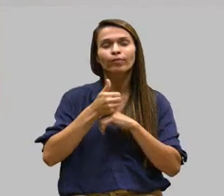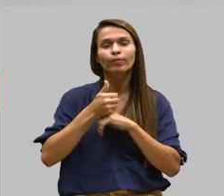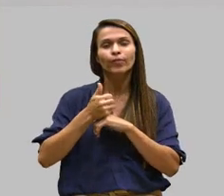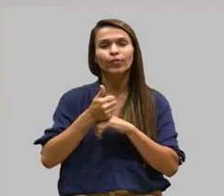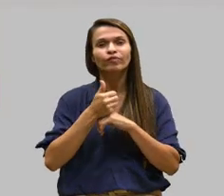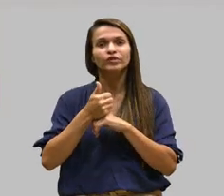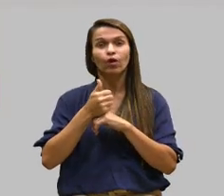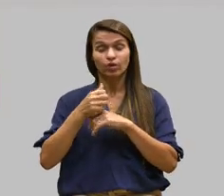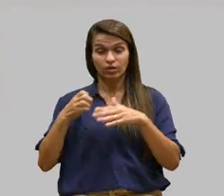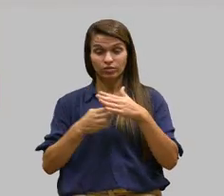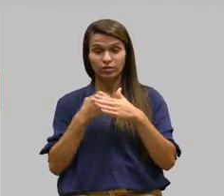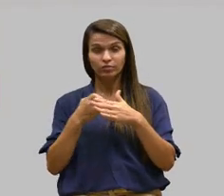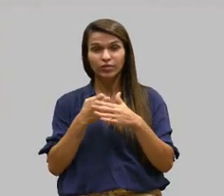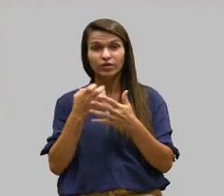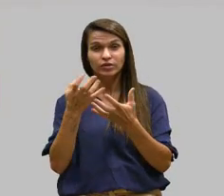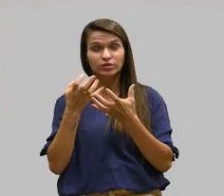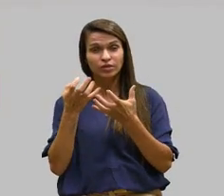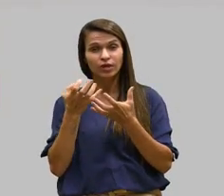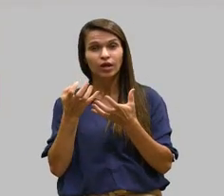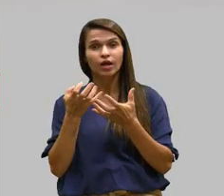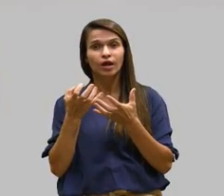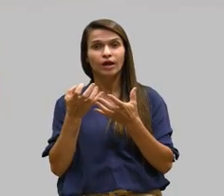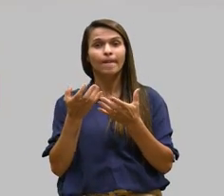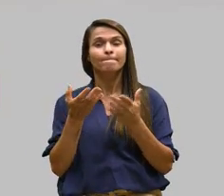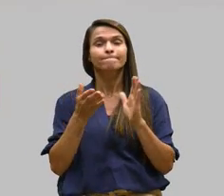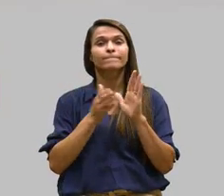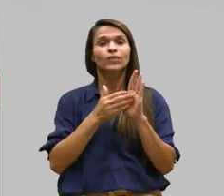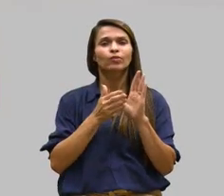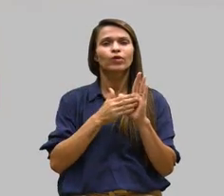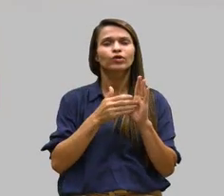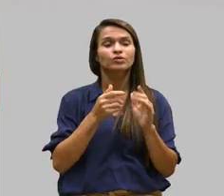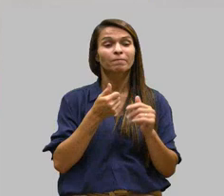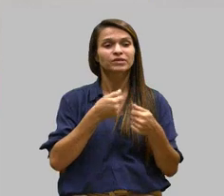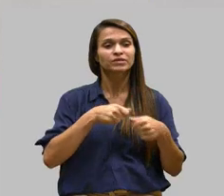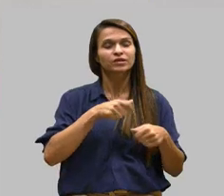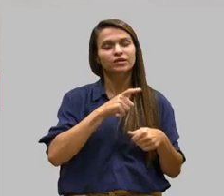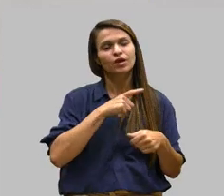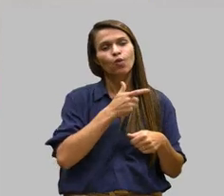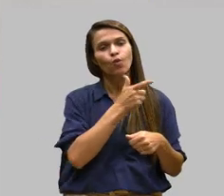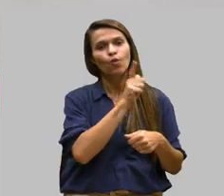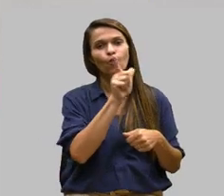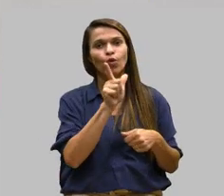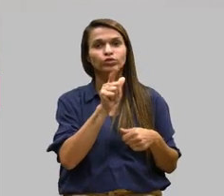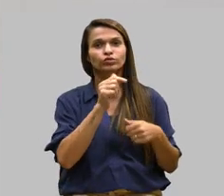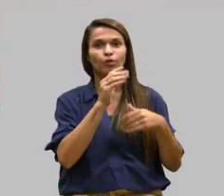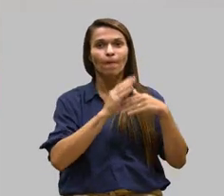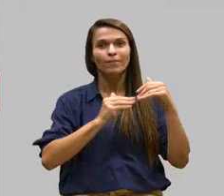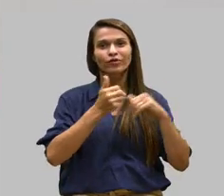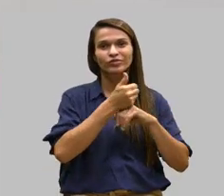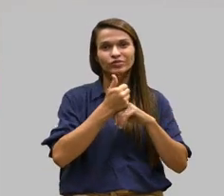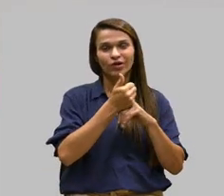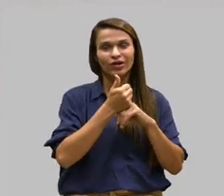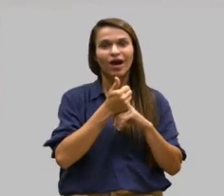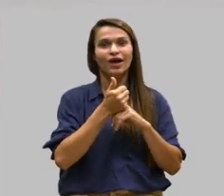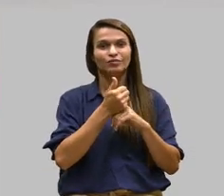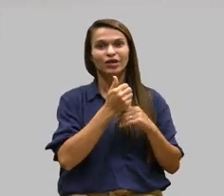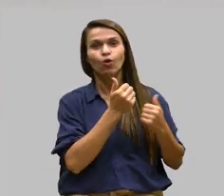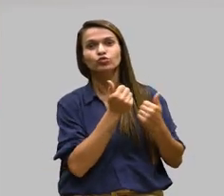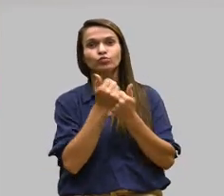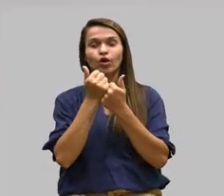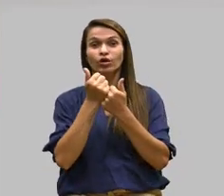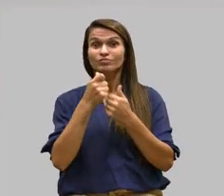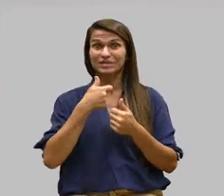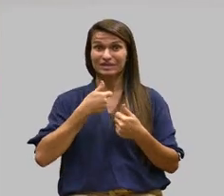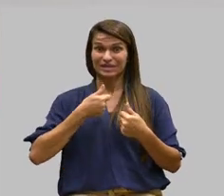colocam que tem que ter um outro profissional para dar o suporte para pessoa então são dois profissionais que eu tenho que ter como funciona